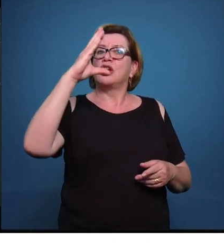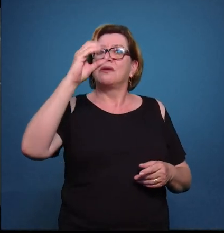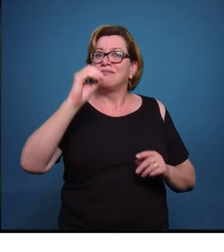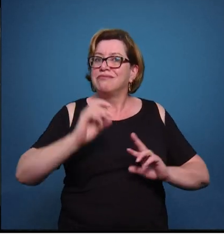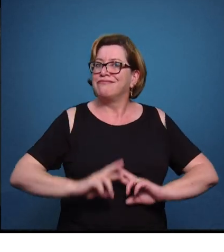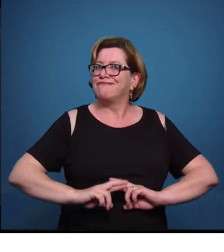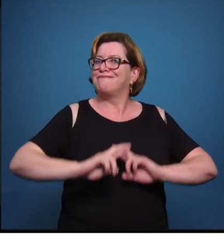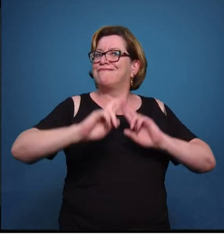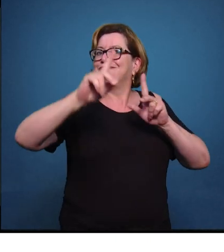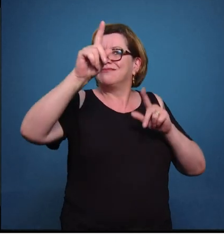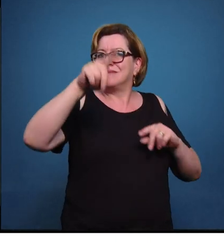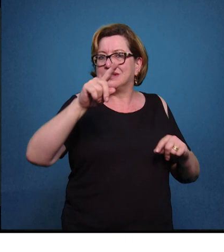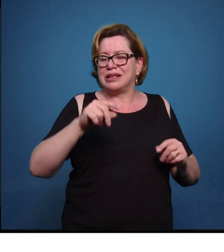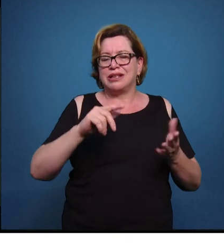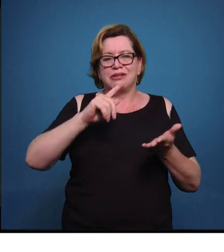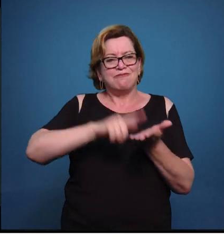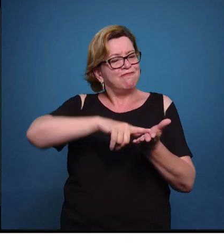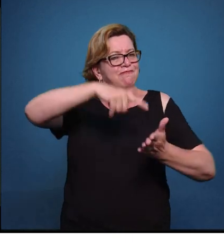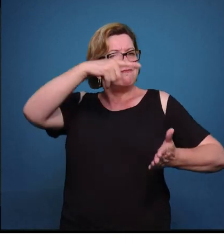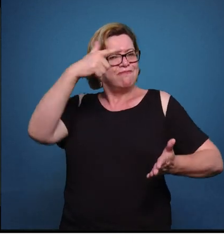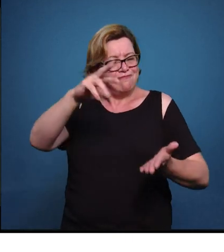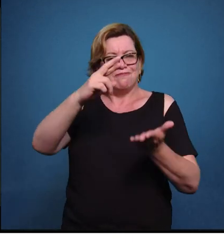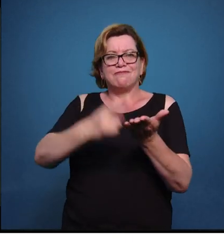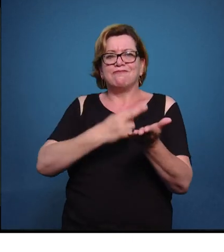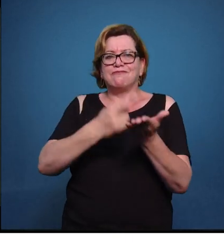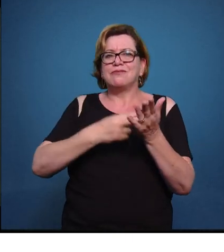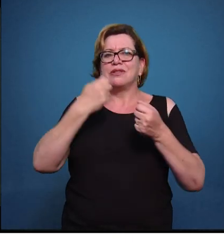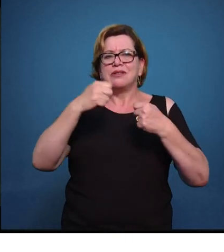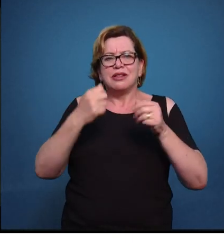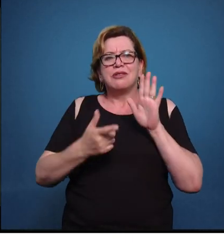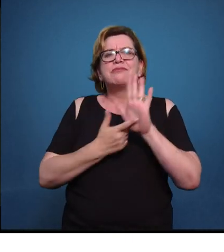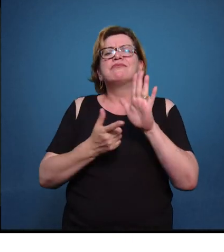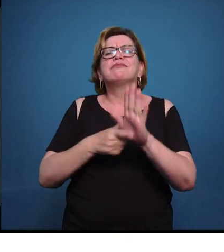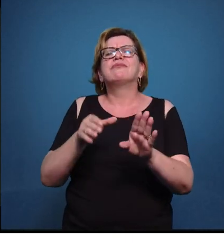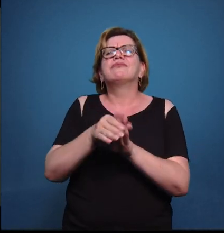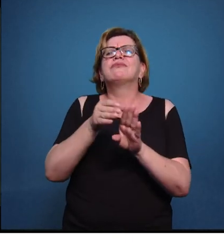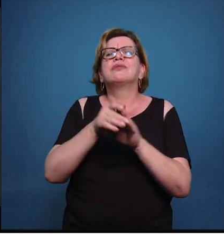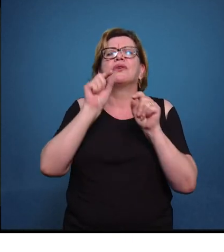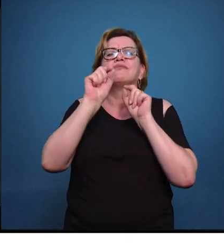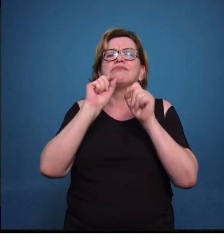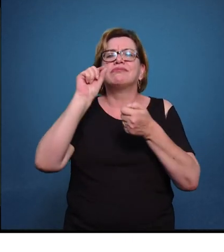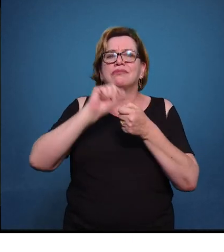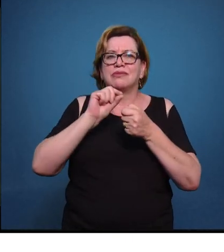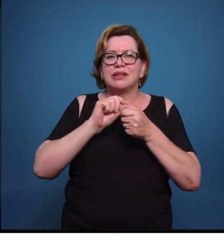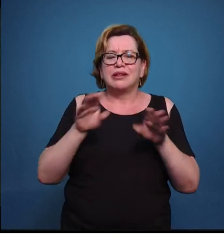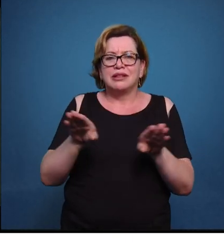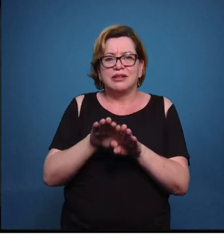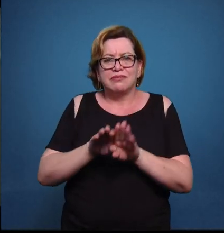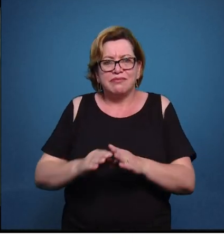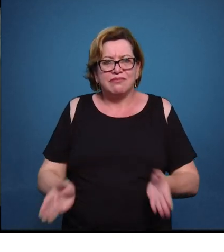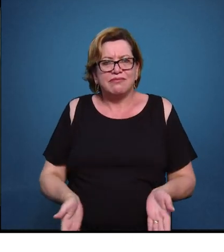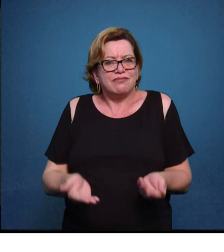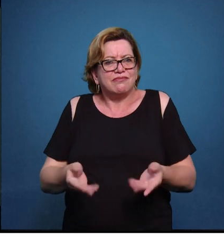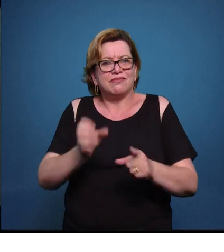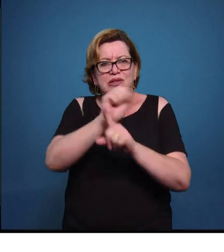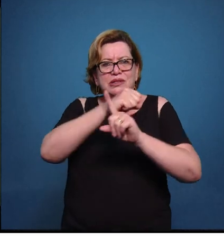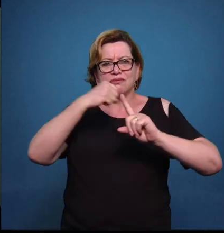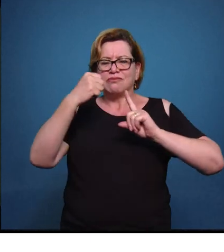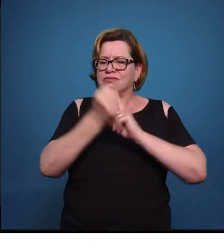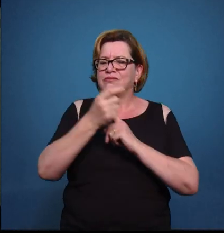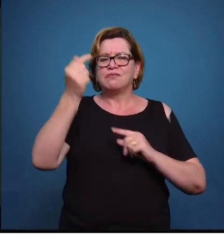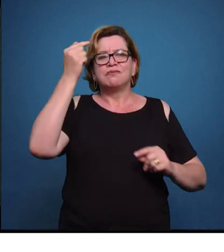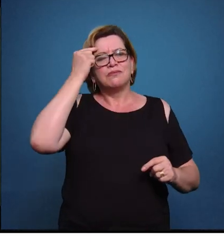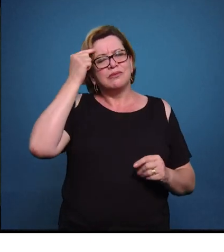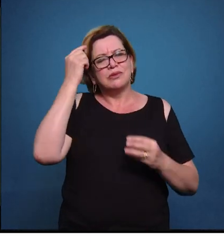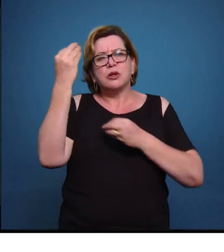contrário. A imprensa deve preparar soluções, deve propor soluções, e deve estimular que a própria sociedade pense